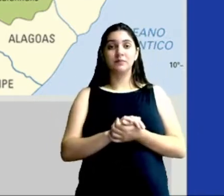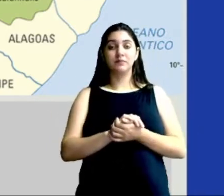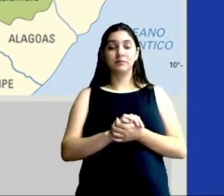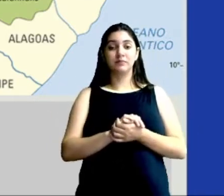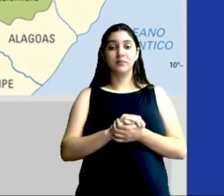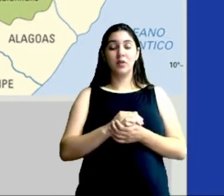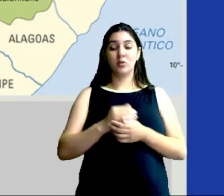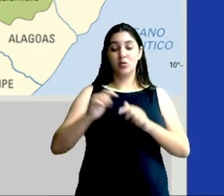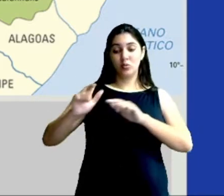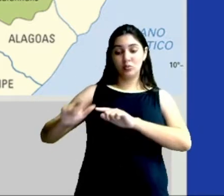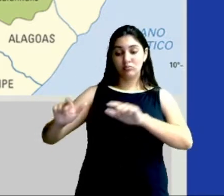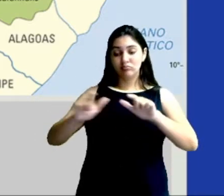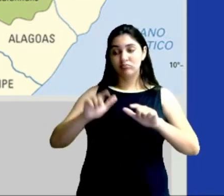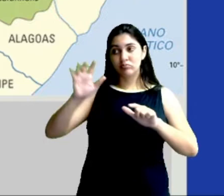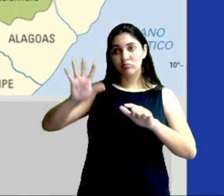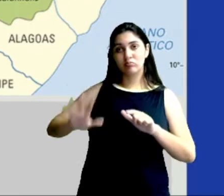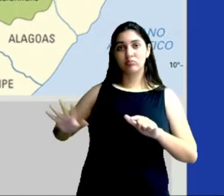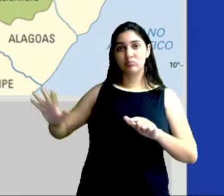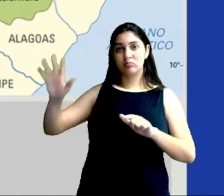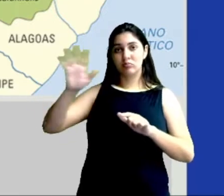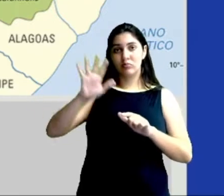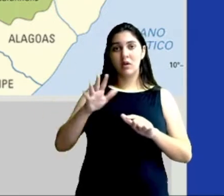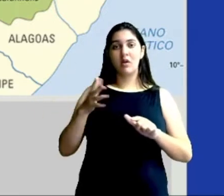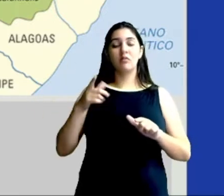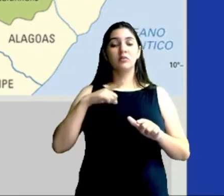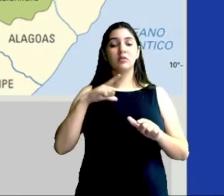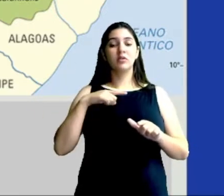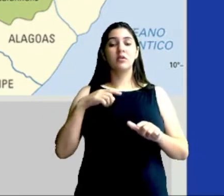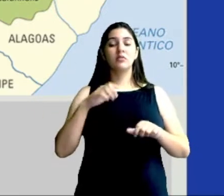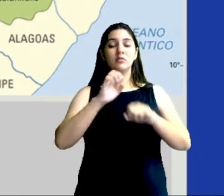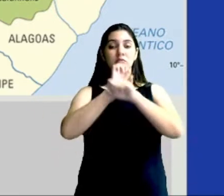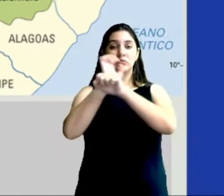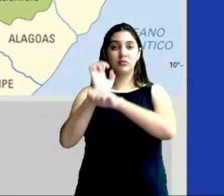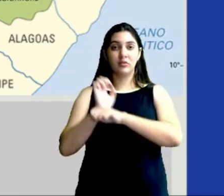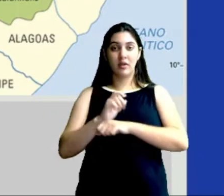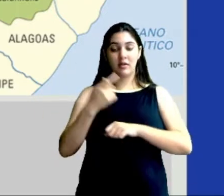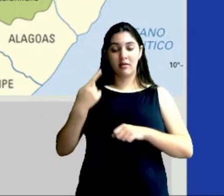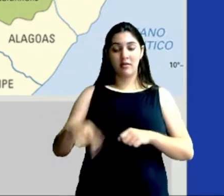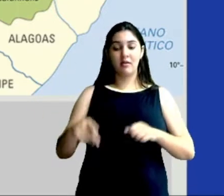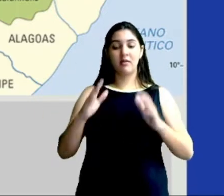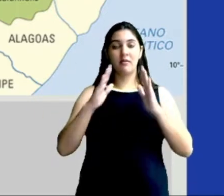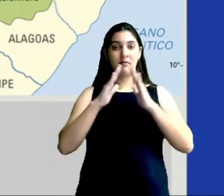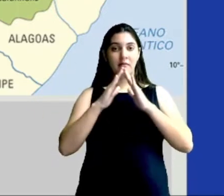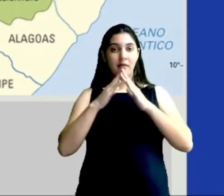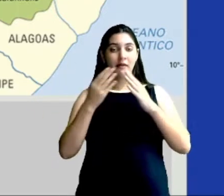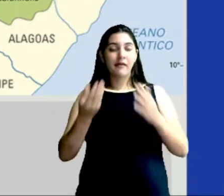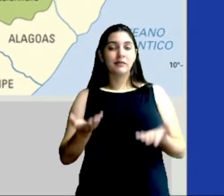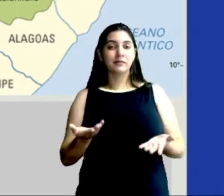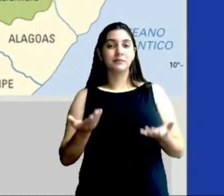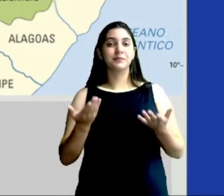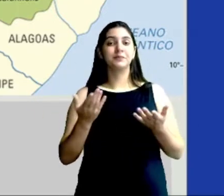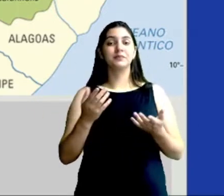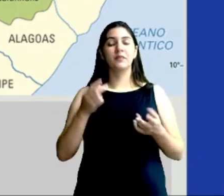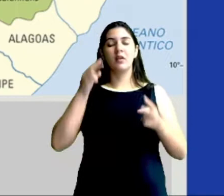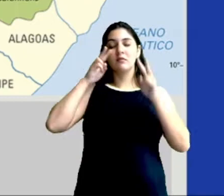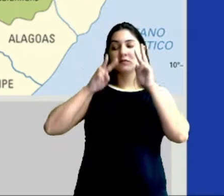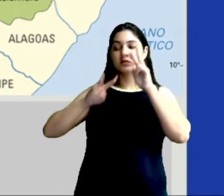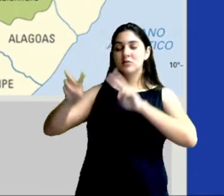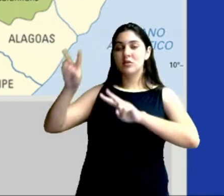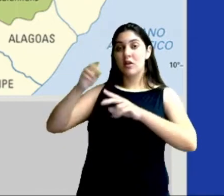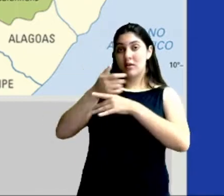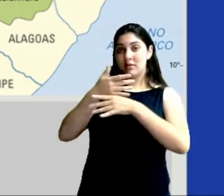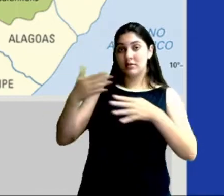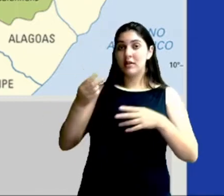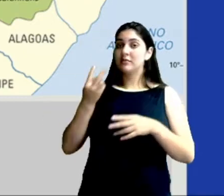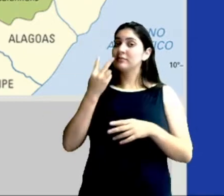do espaço geográfico que compõe o estado onde nós moramos. Aqui, vocês podem observar a cidade de Vitória de